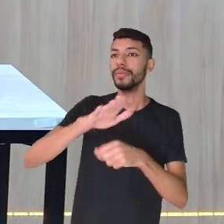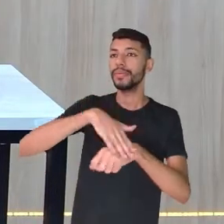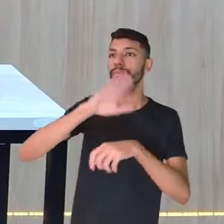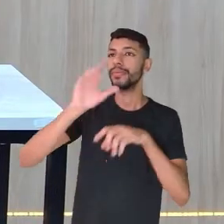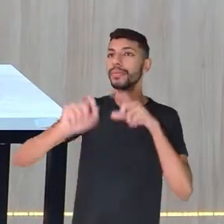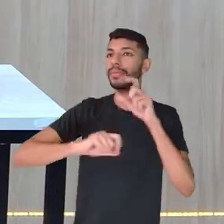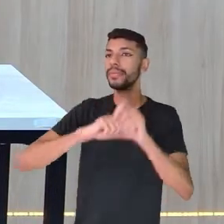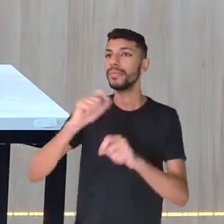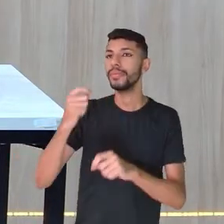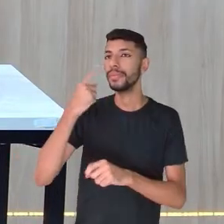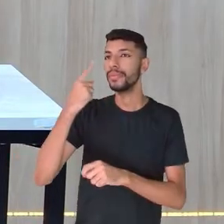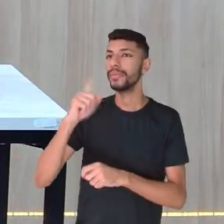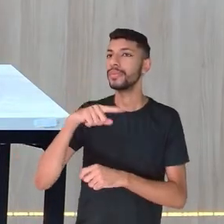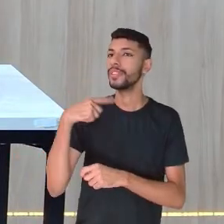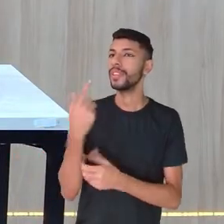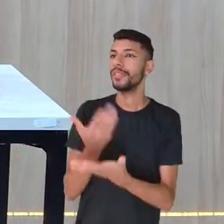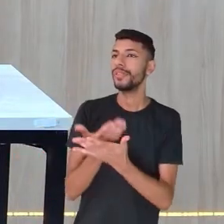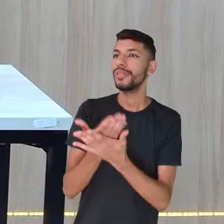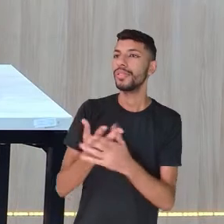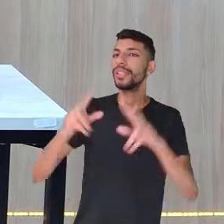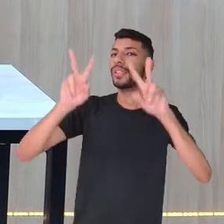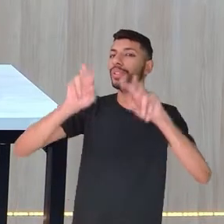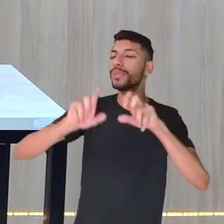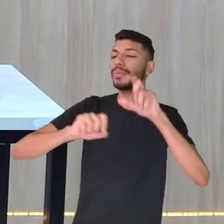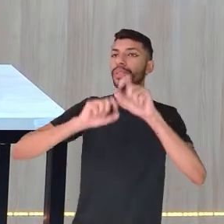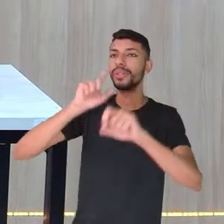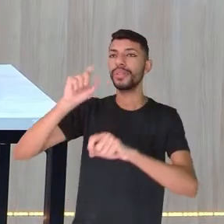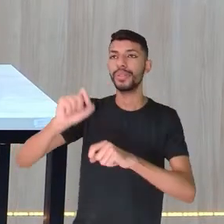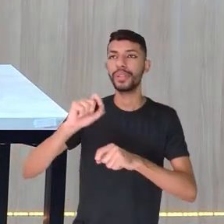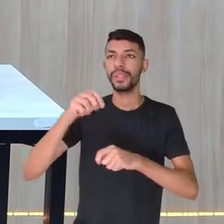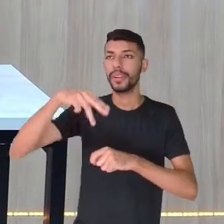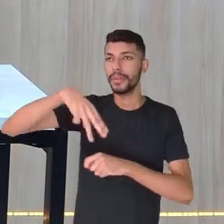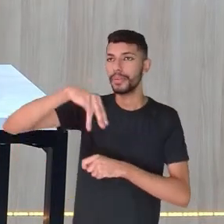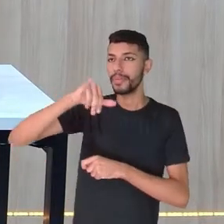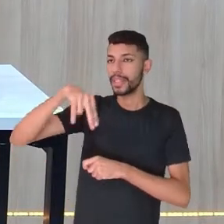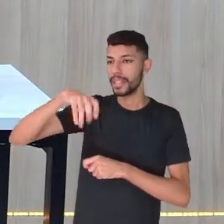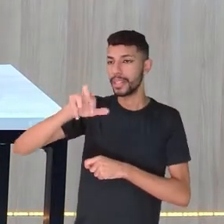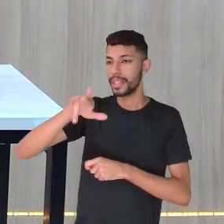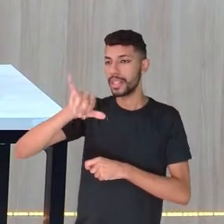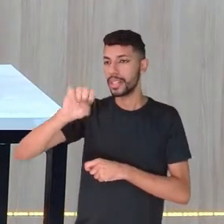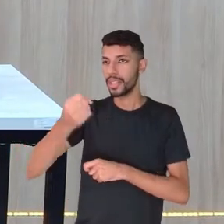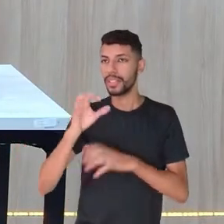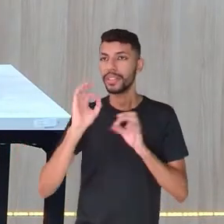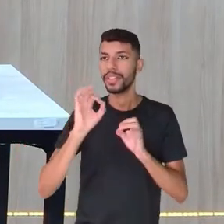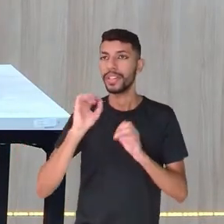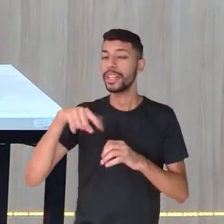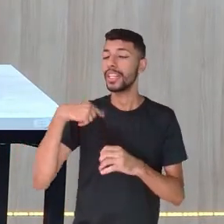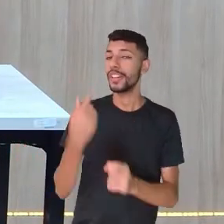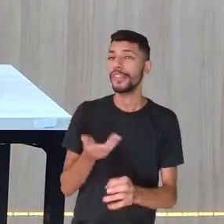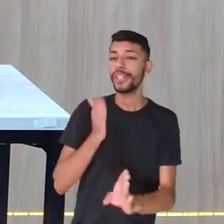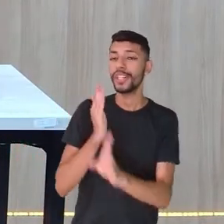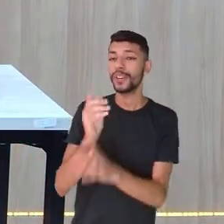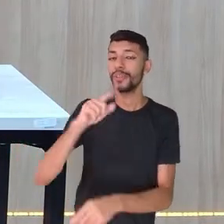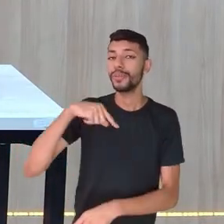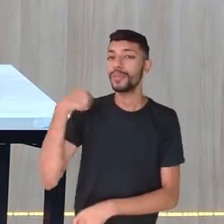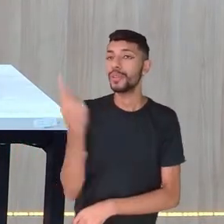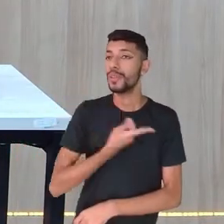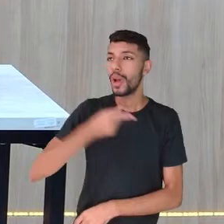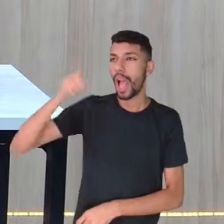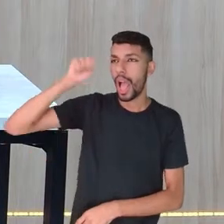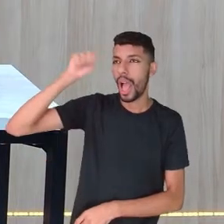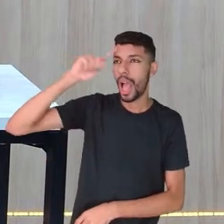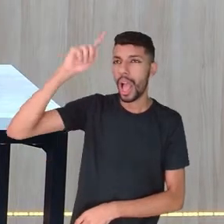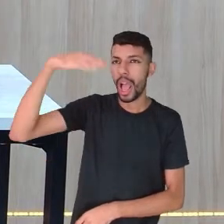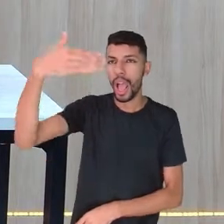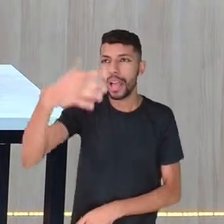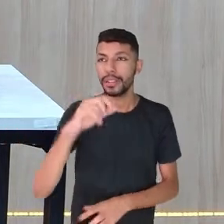vai falar em relação aos minérios, que a gente vai encontrar isso no nosso dia a dia. O nosso corpo